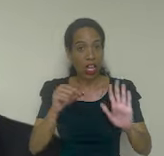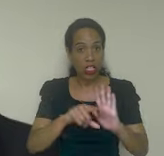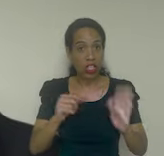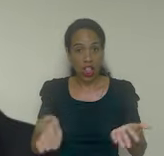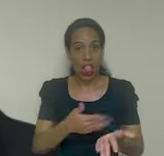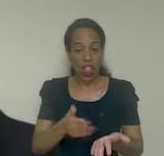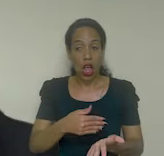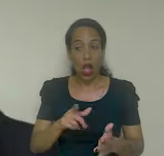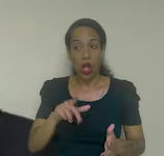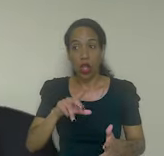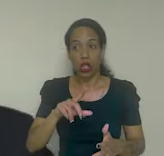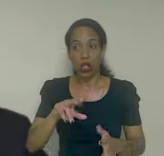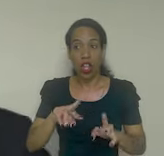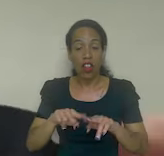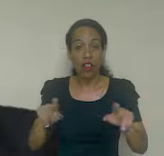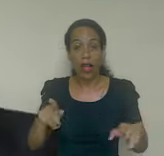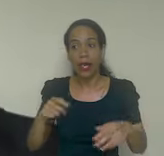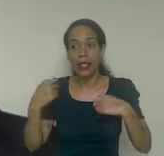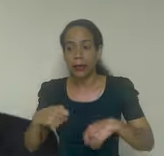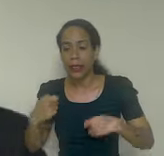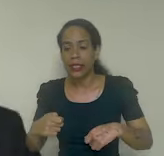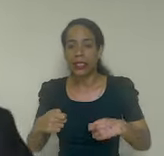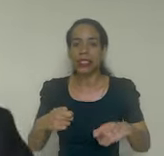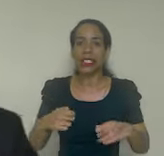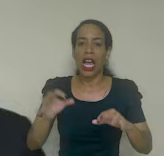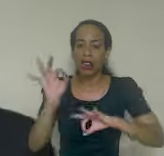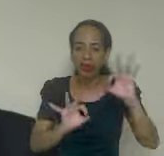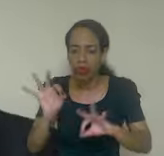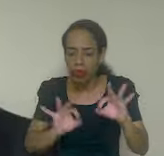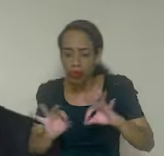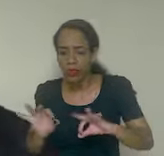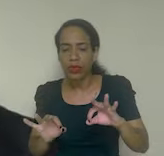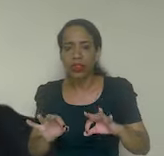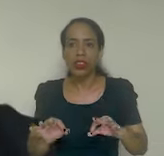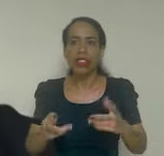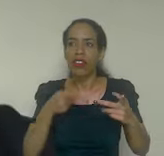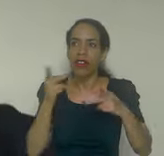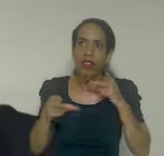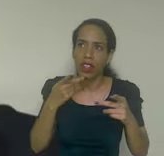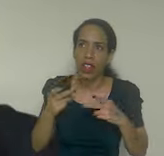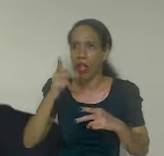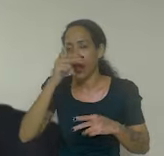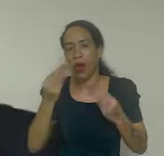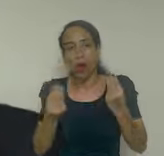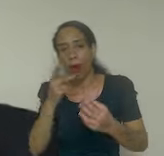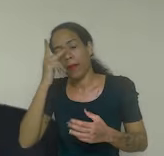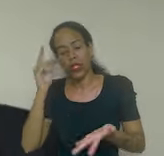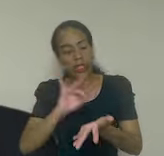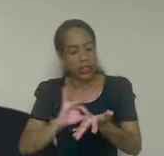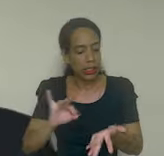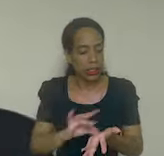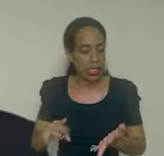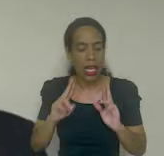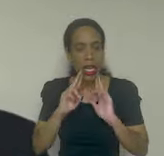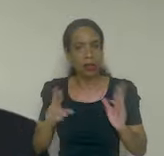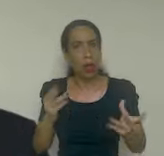não com livro, com outras pessoas, e sempre tem que fazer um bate-bola, ajustar estilo de narrativa, né, como a pessoa escreve. E o de vocês,